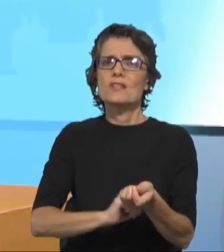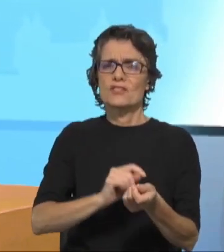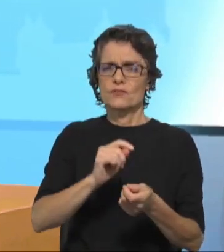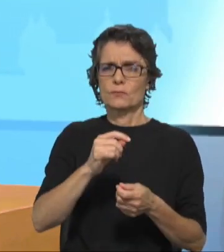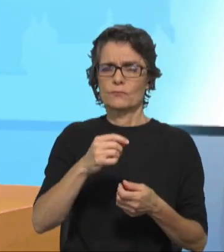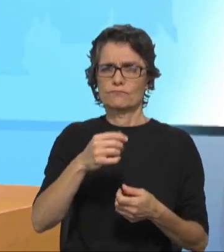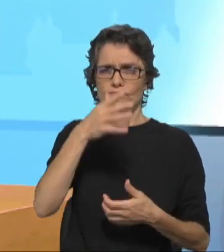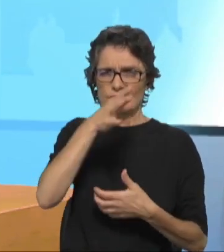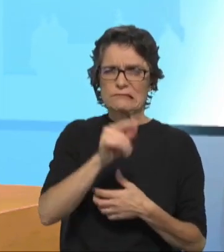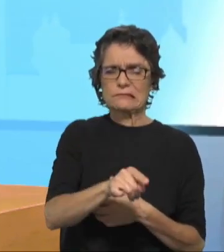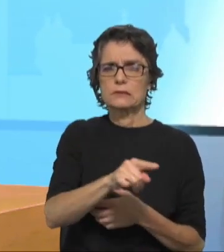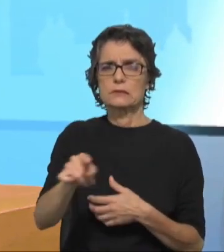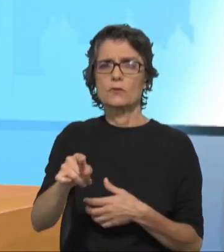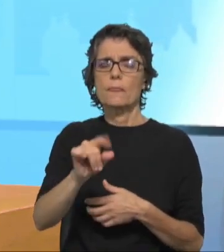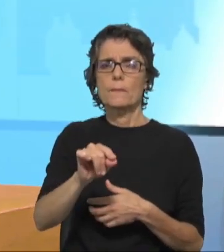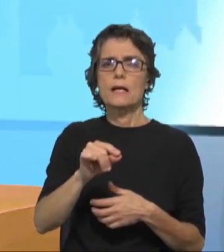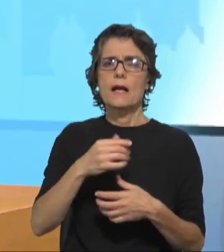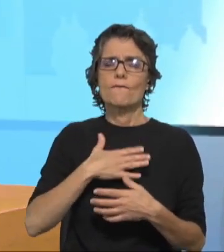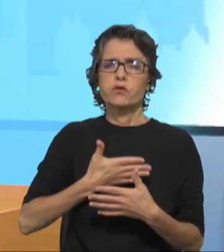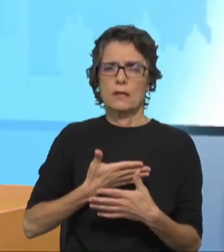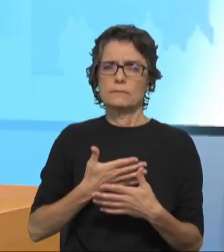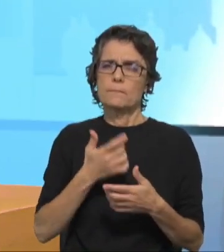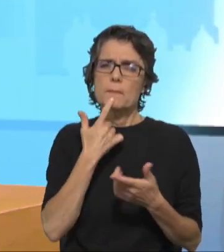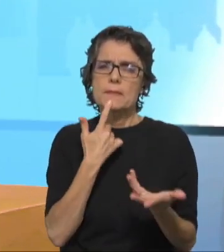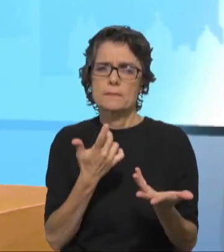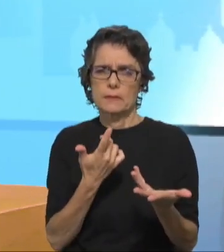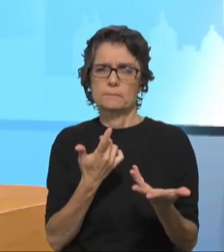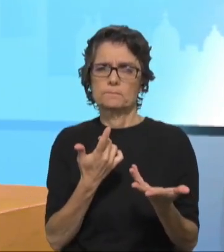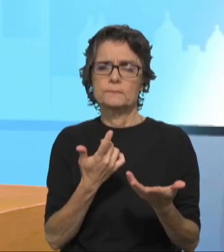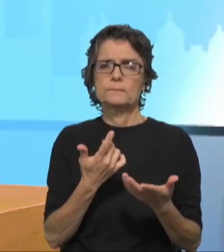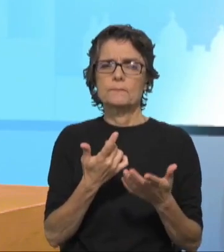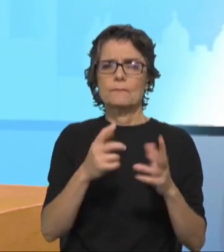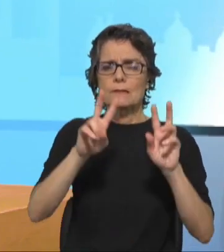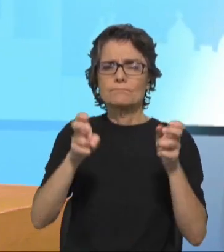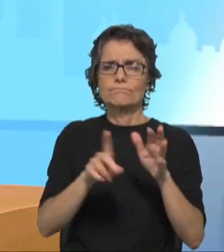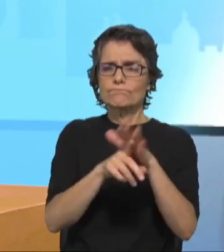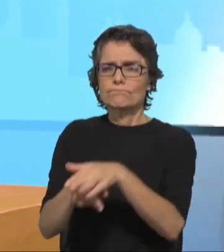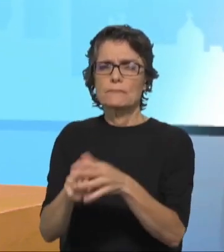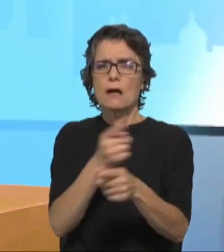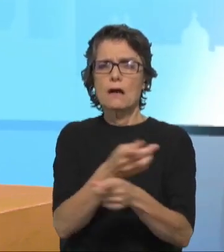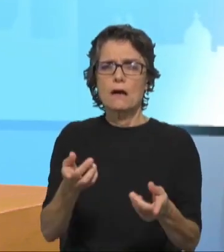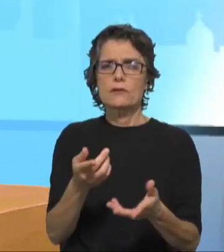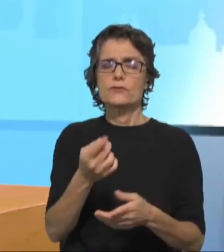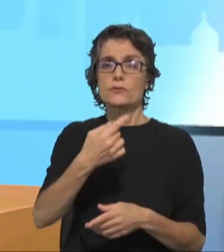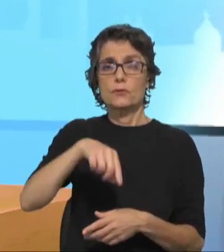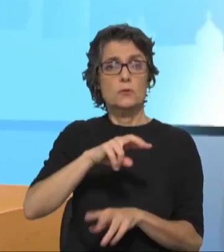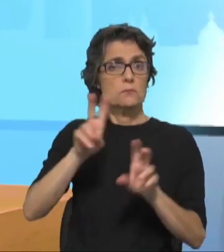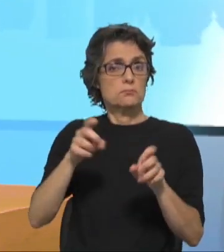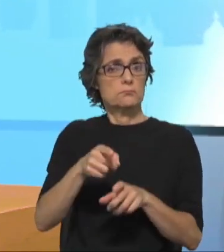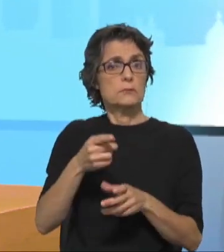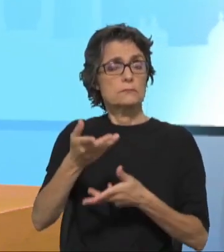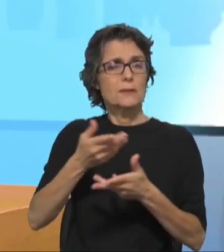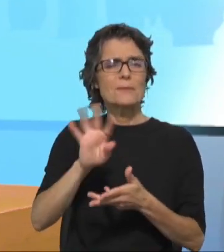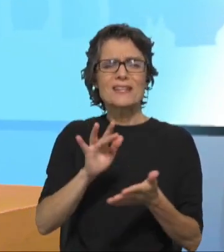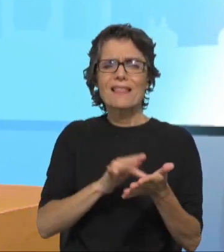ele que faz parte do Dicastério para a Comunicação da Santa Sé e que escreve sobre a questão do racismo que tantas vezes falamos, mas que poucas vezes